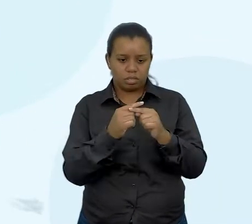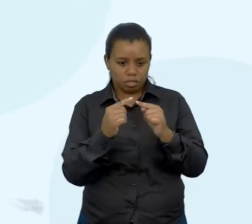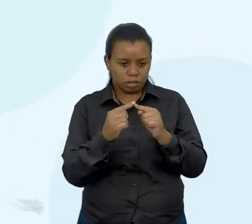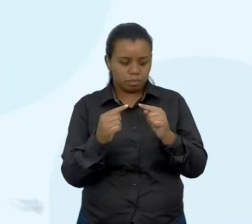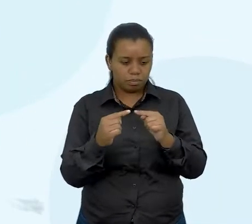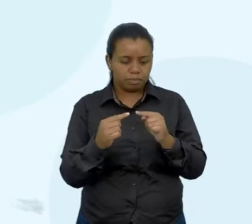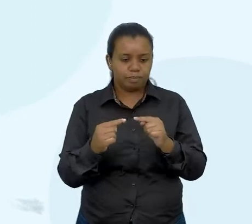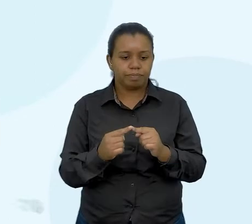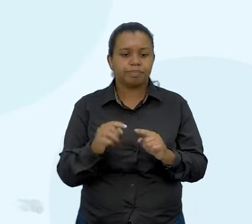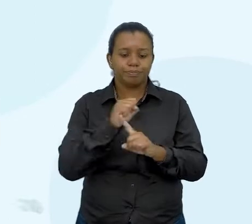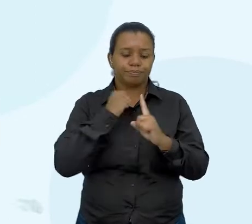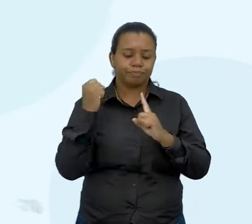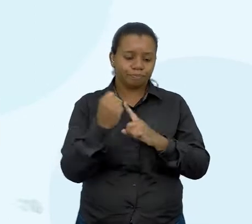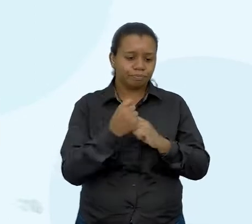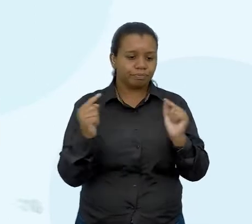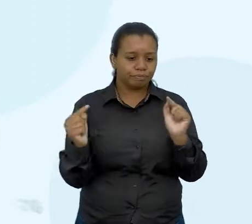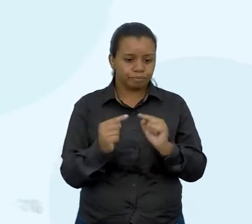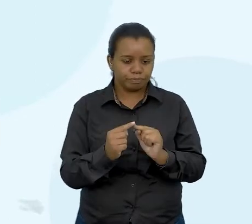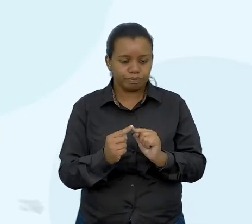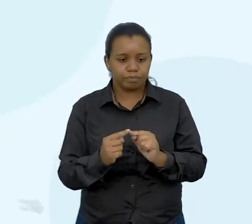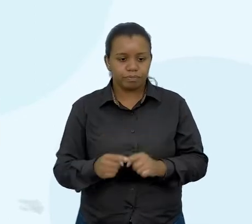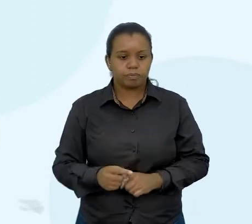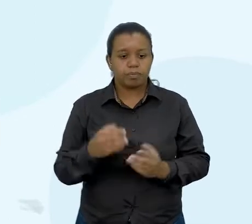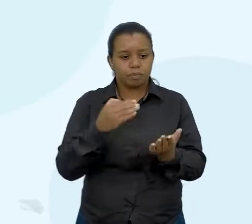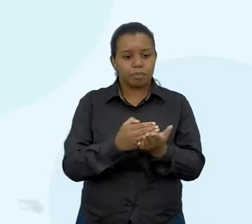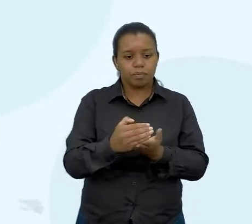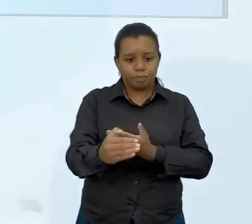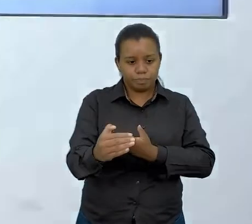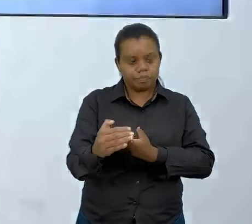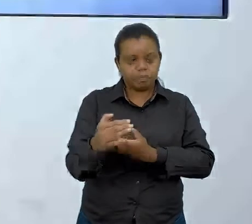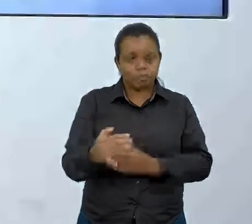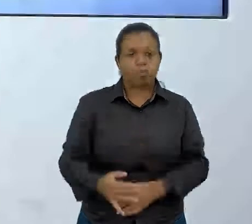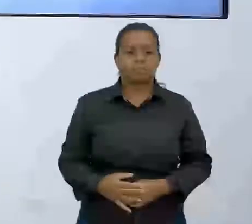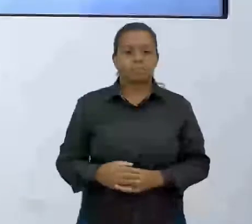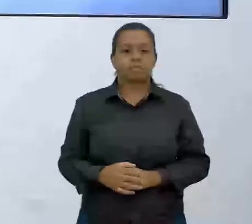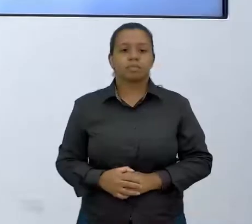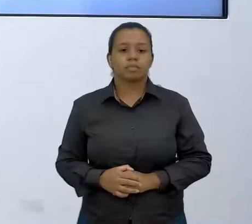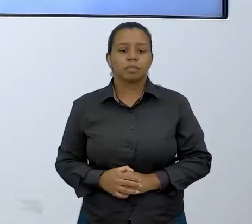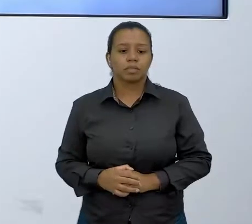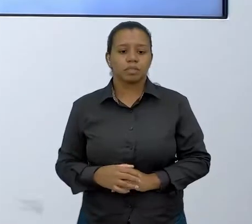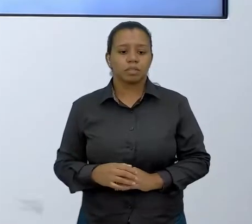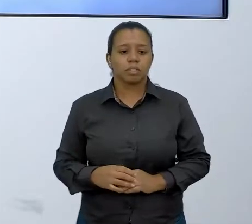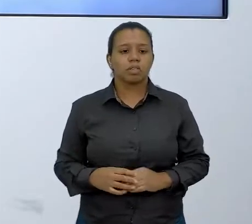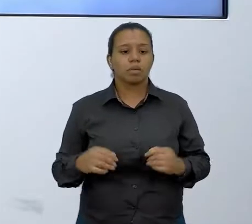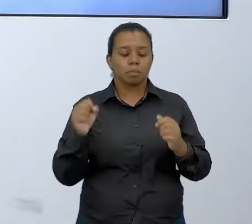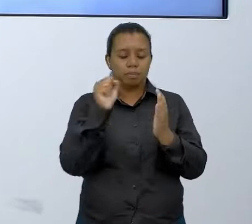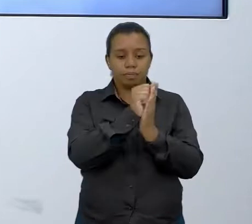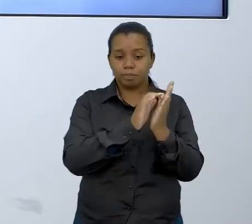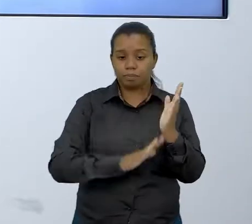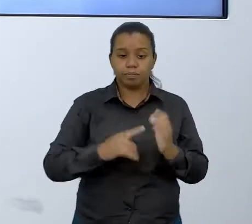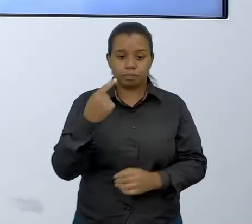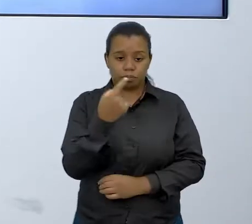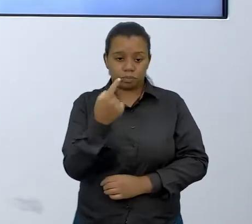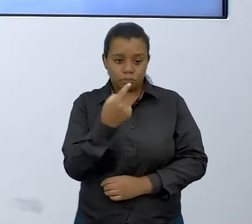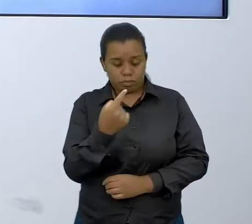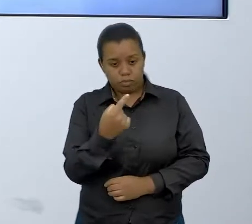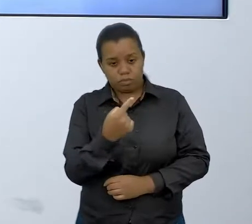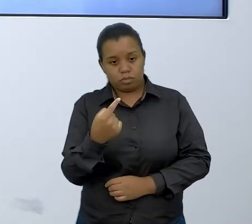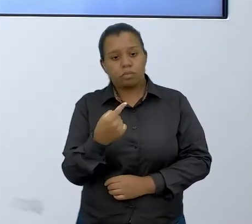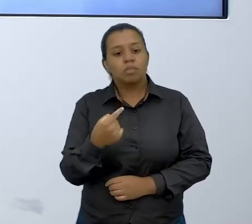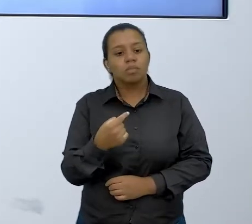aplicadas, tá? E para a gente começar, a gente, na introdução da atividade de número 1, nós